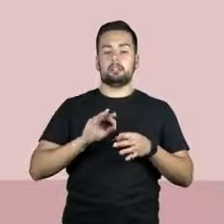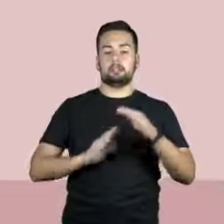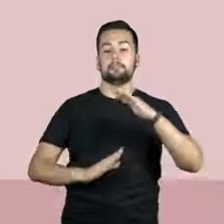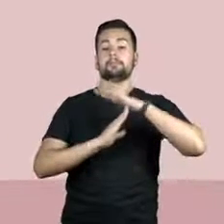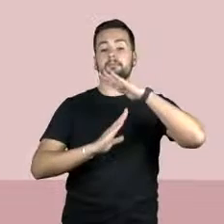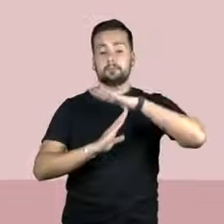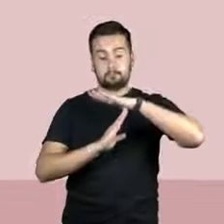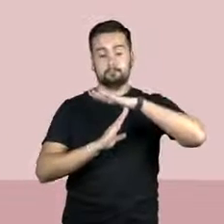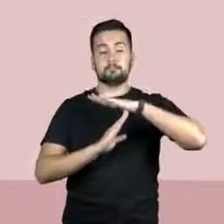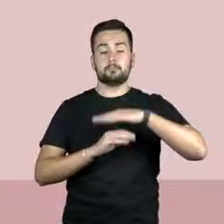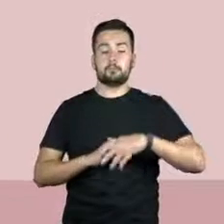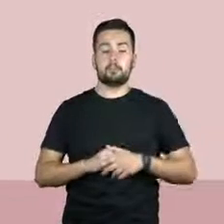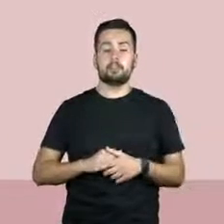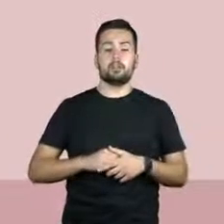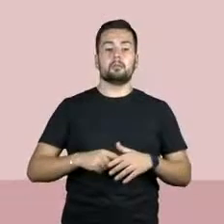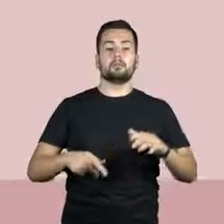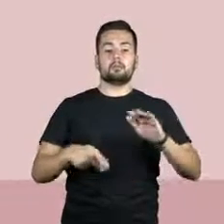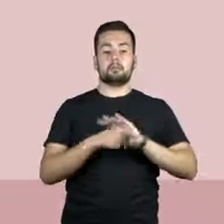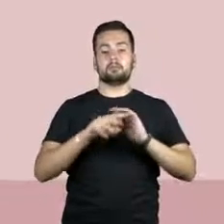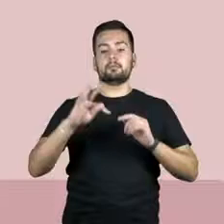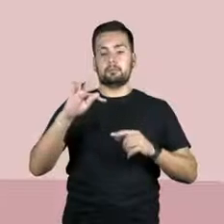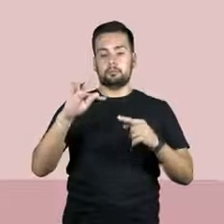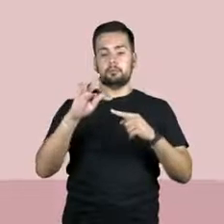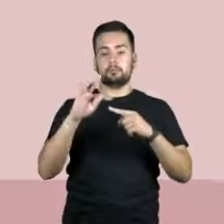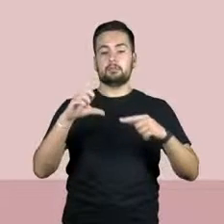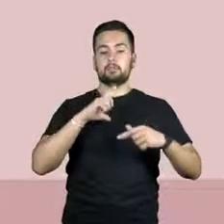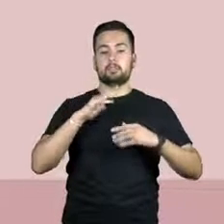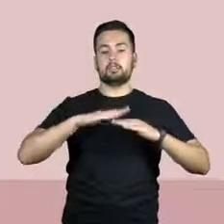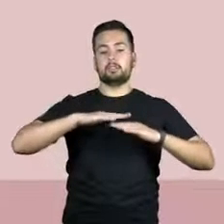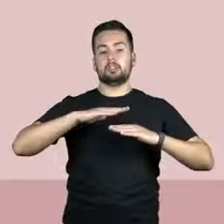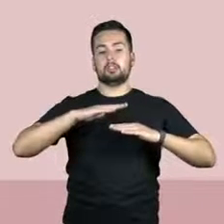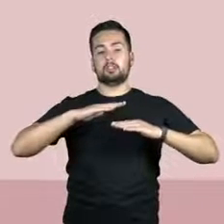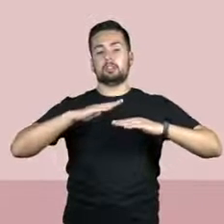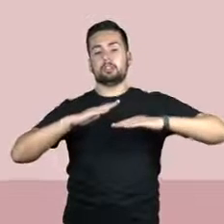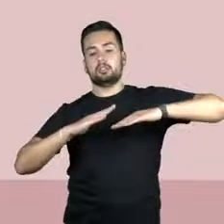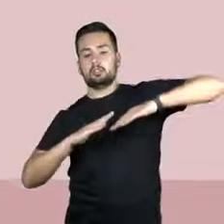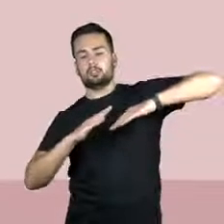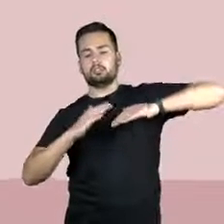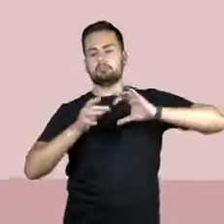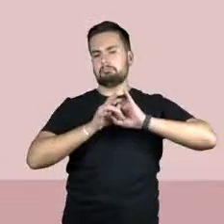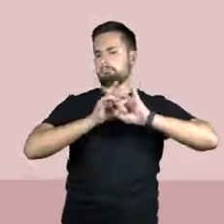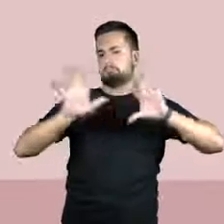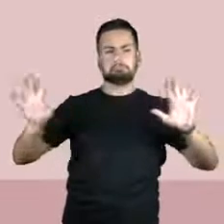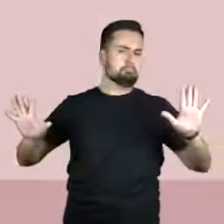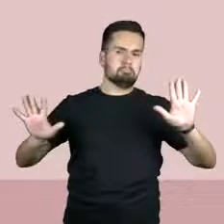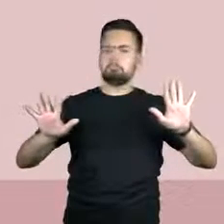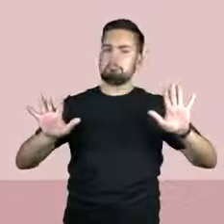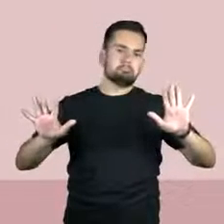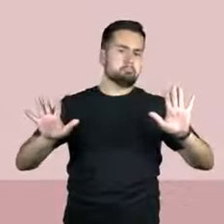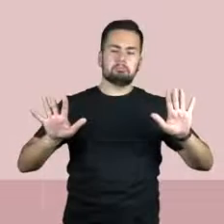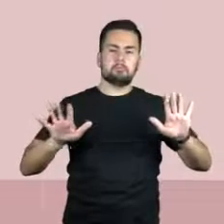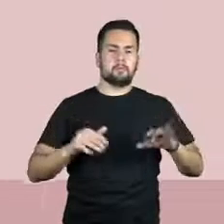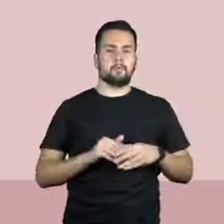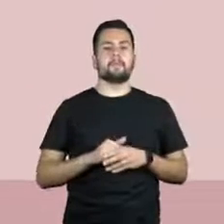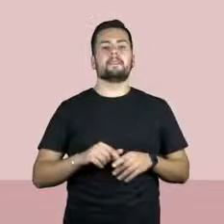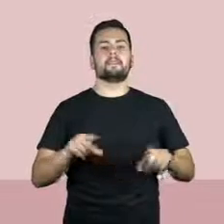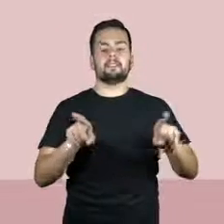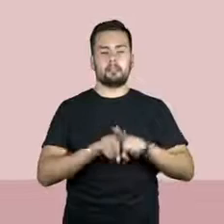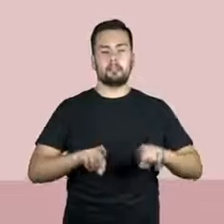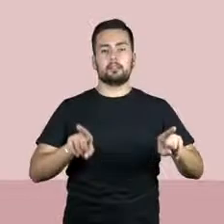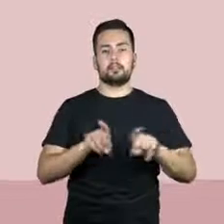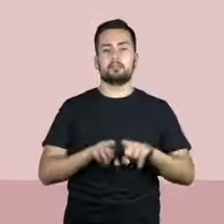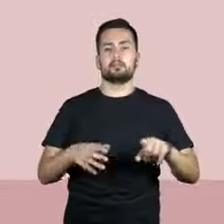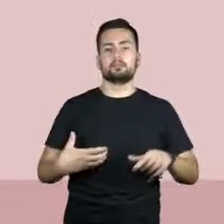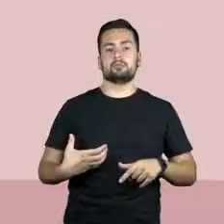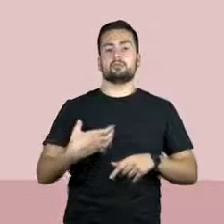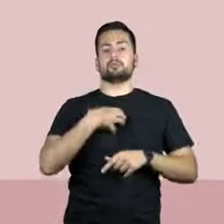são taludes que vão possuir uma inclinação qualquer, tá? eles vão possuir, inclusive, um